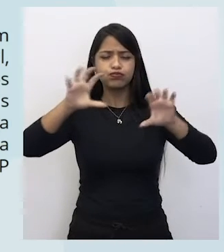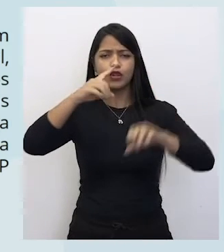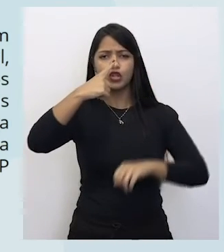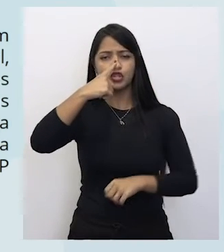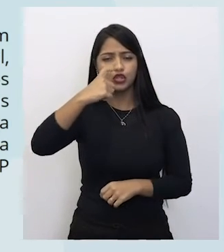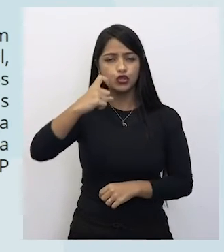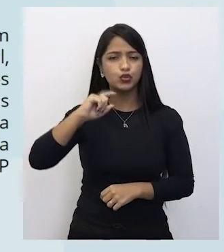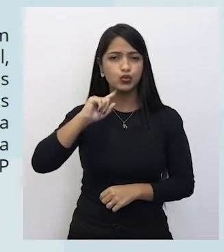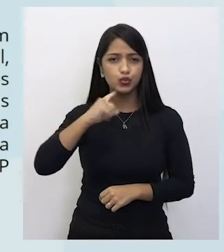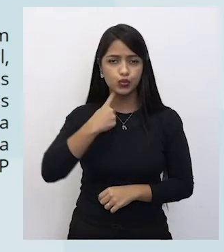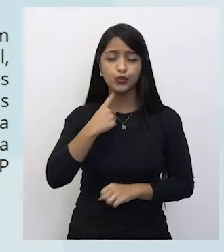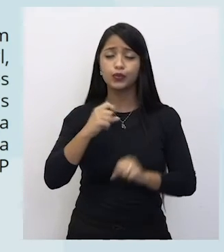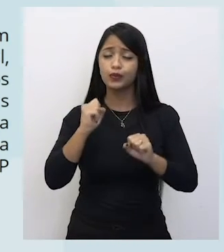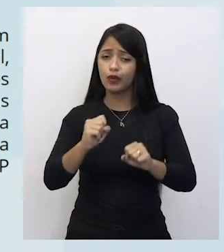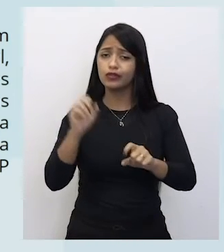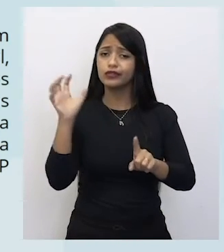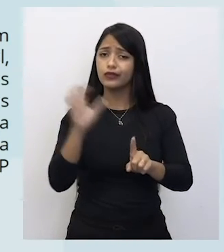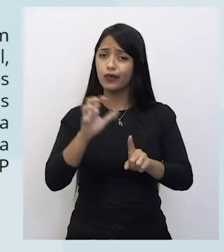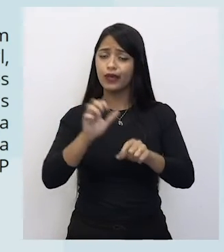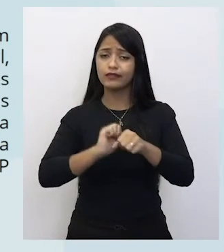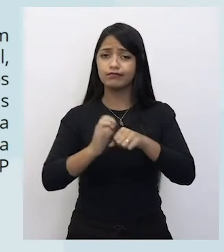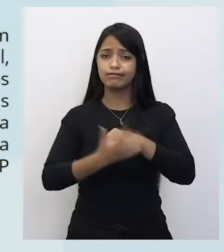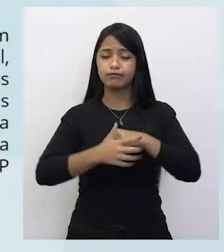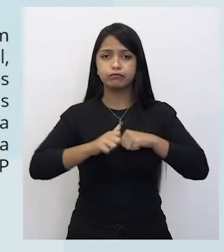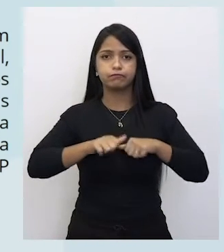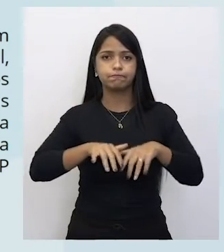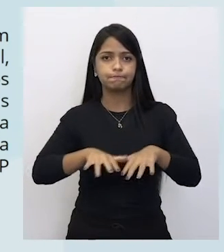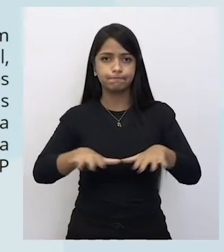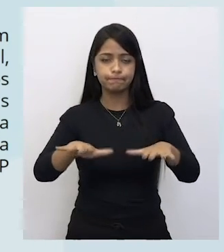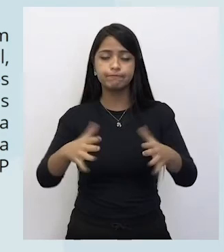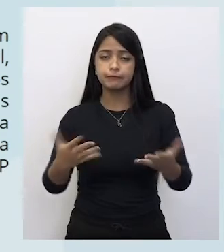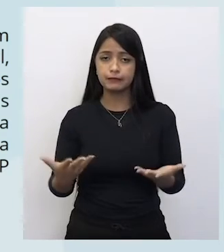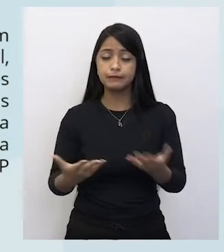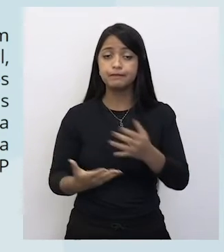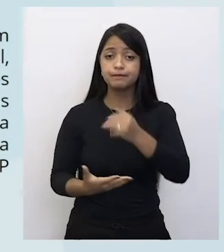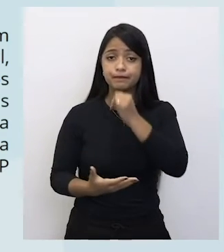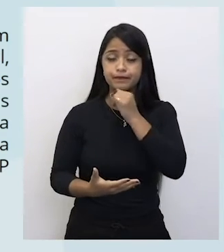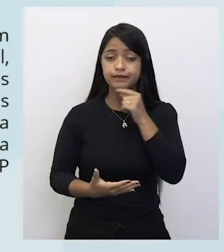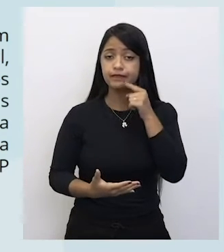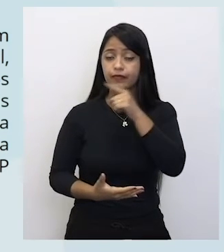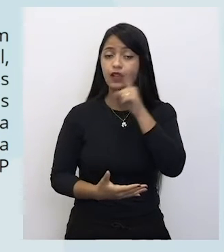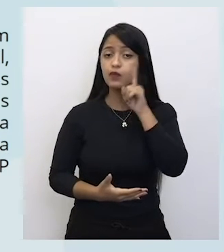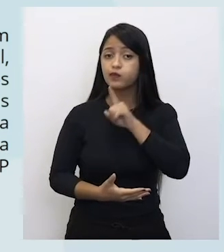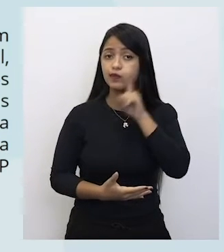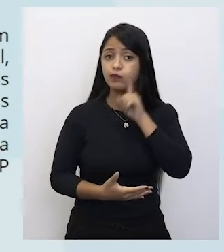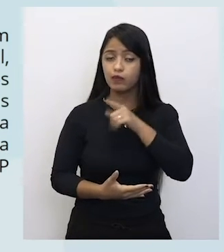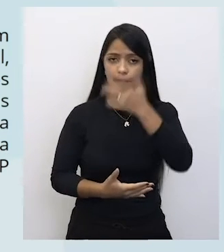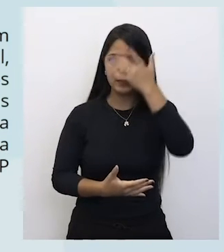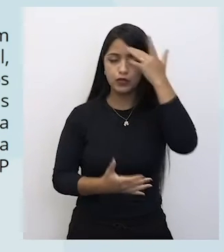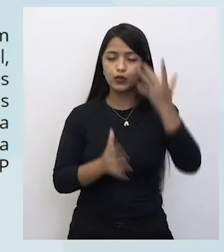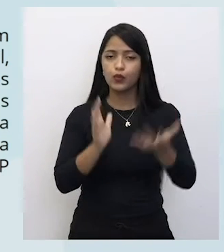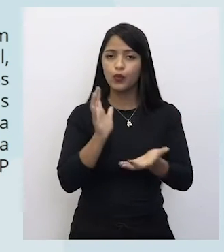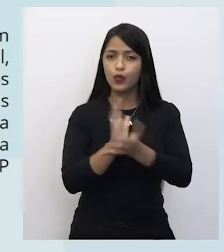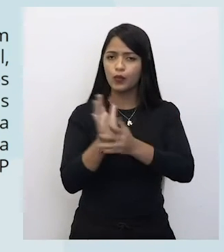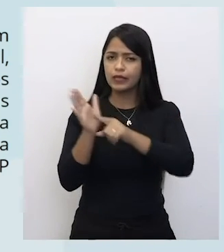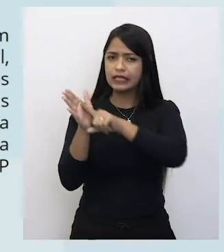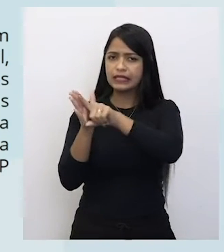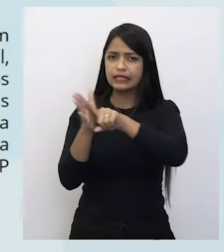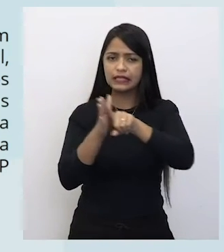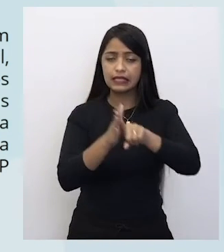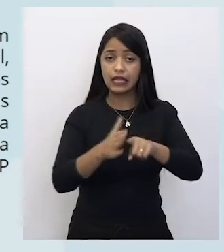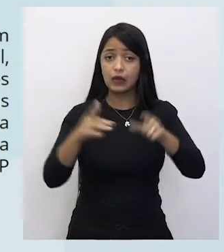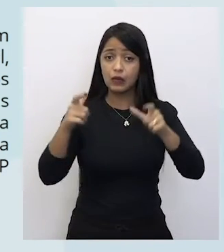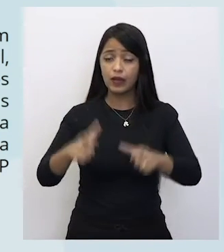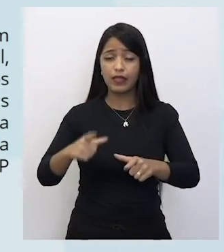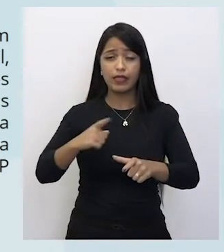ação do coronavírus. Nos Estados Unidos, pesquisadores constataram que, em lugares onde a poluição